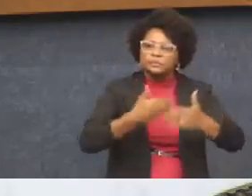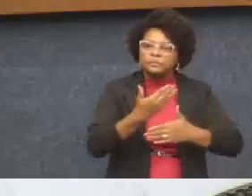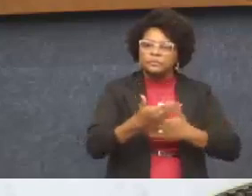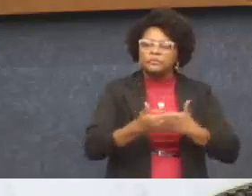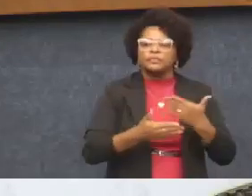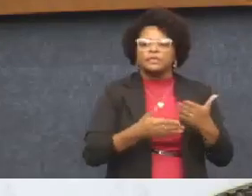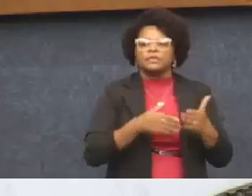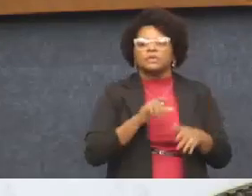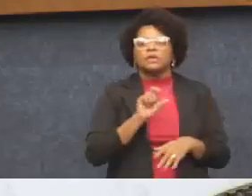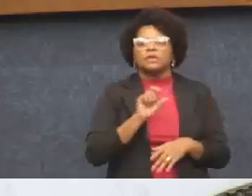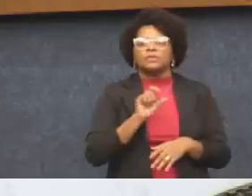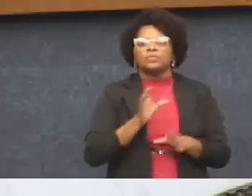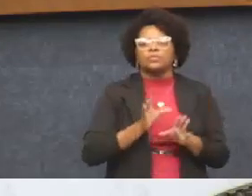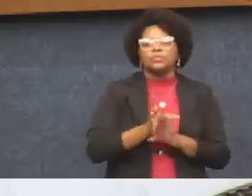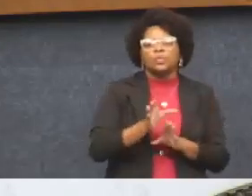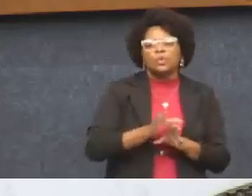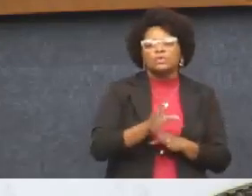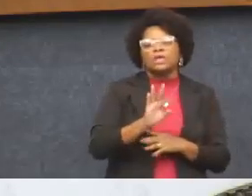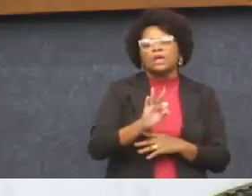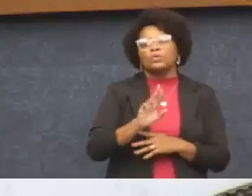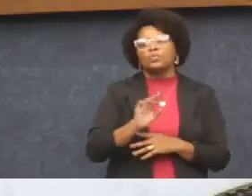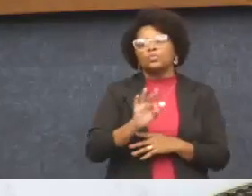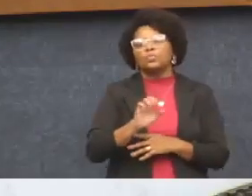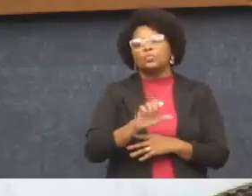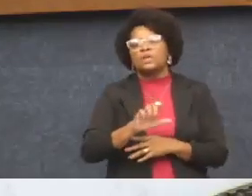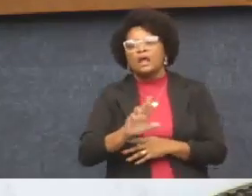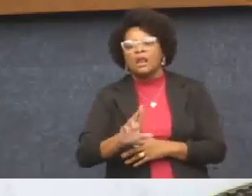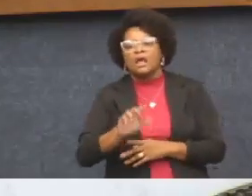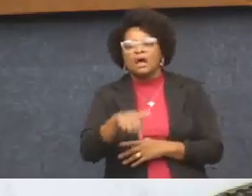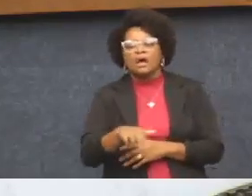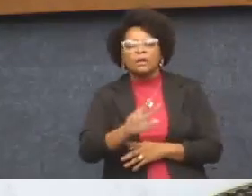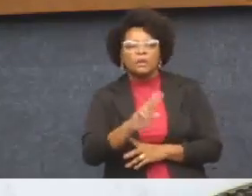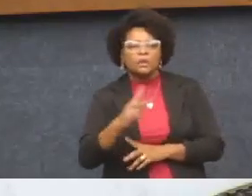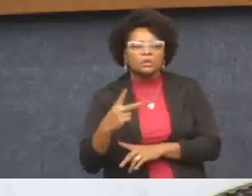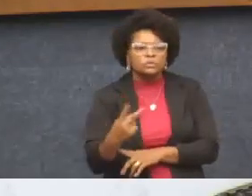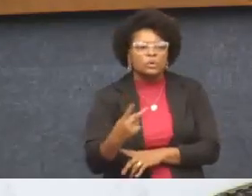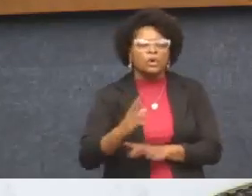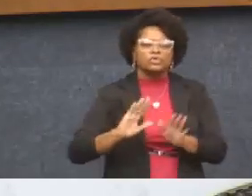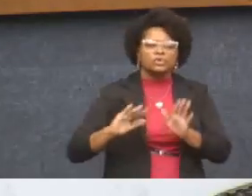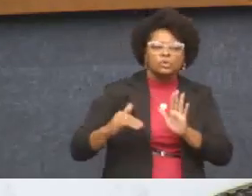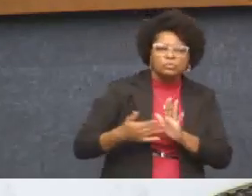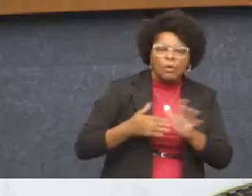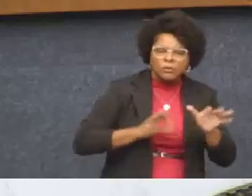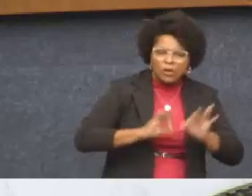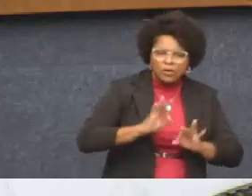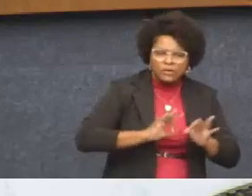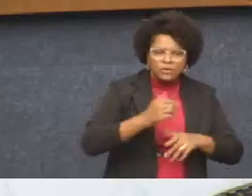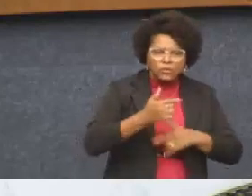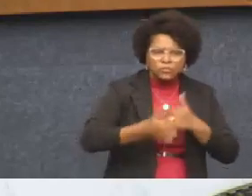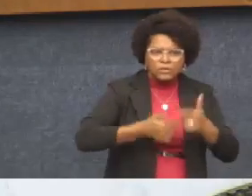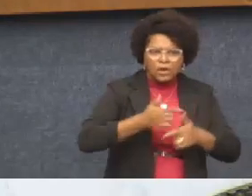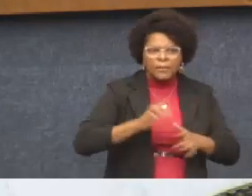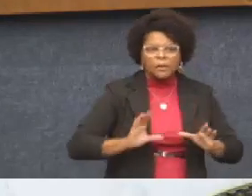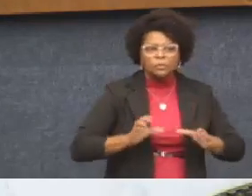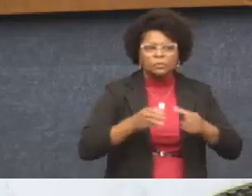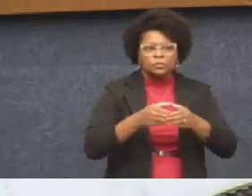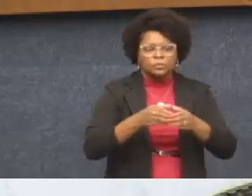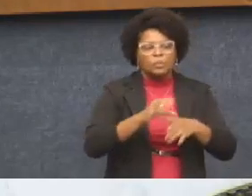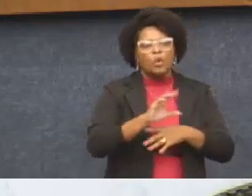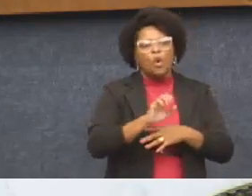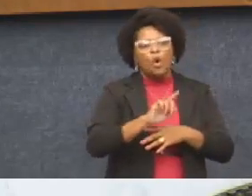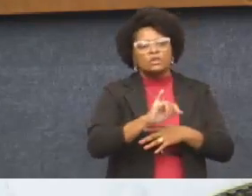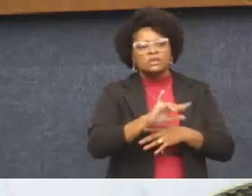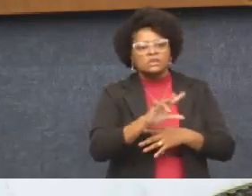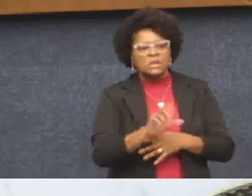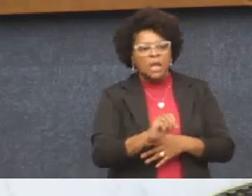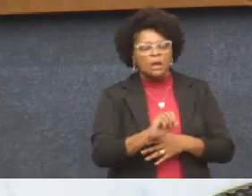para o Conselho Tutelar em Belo Horizonte e da estrutura do trabalho destes conselhos. Autoria, vereador Braulio